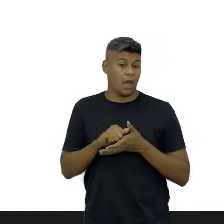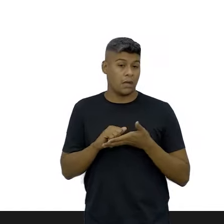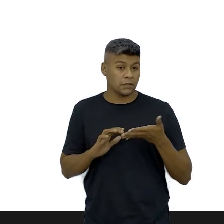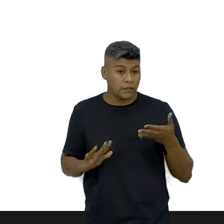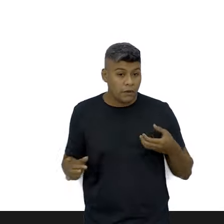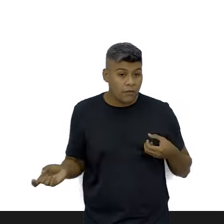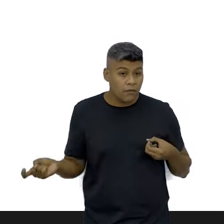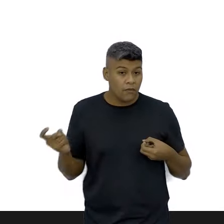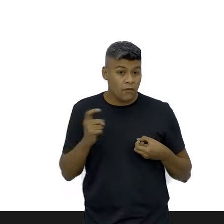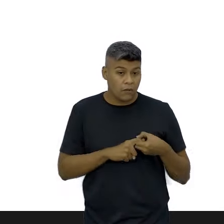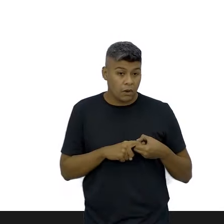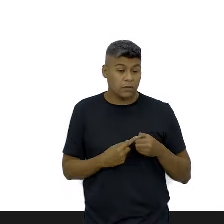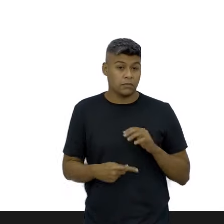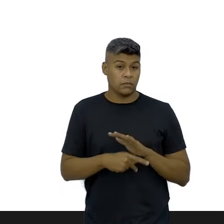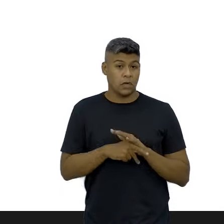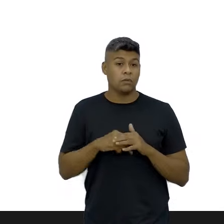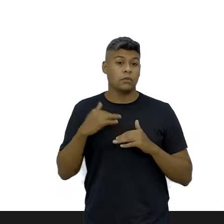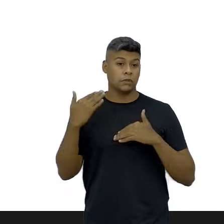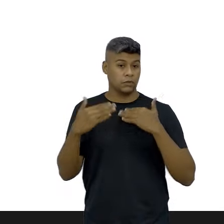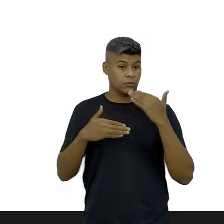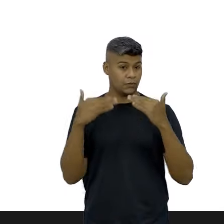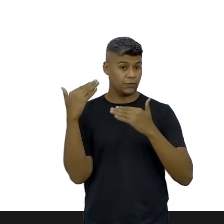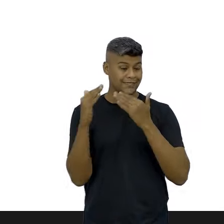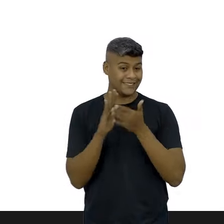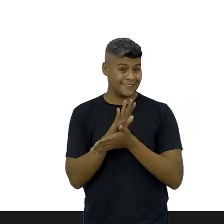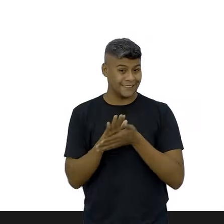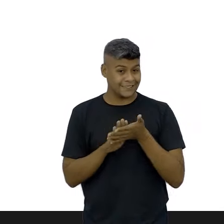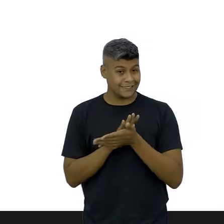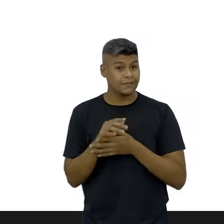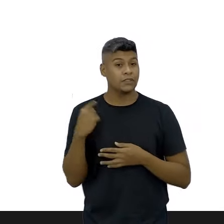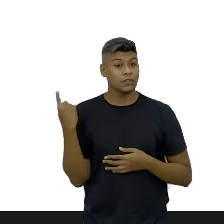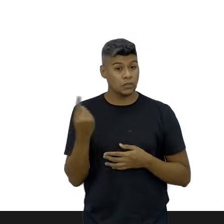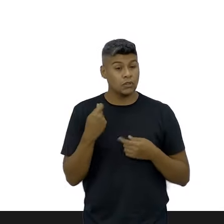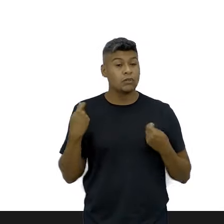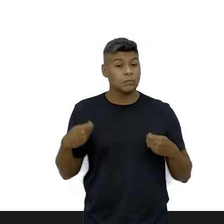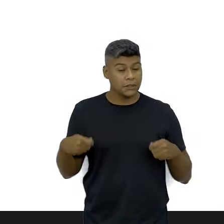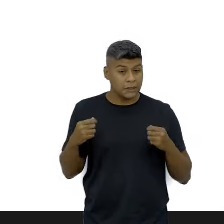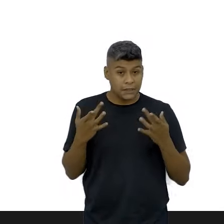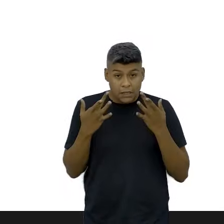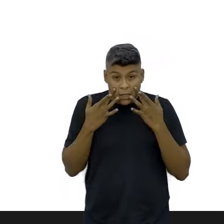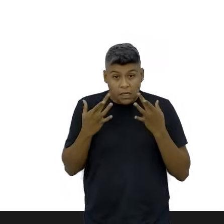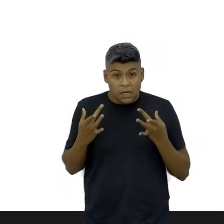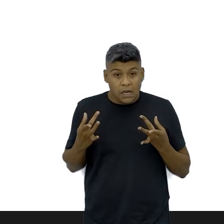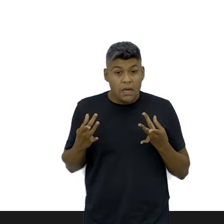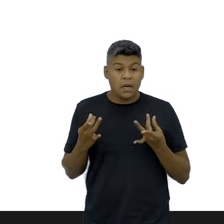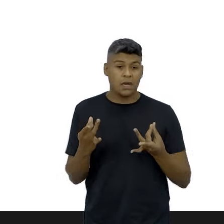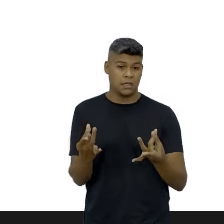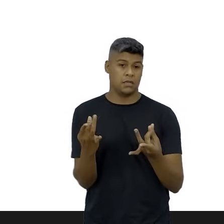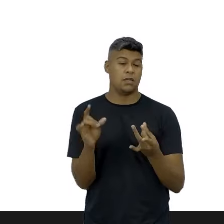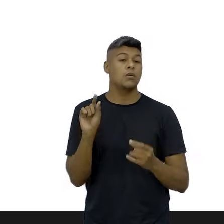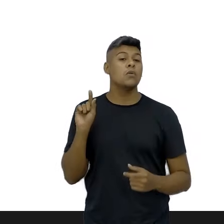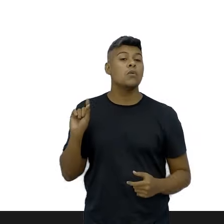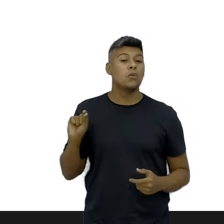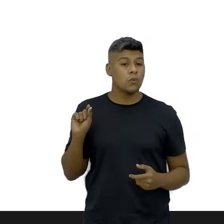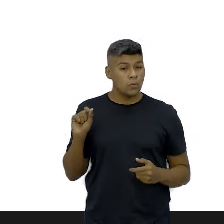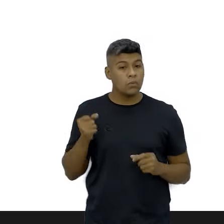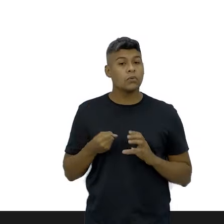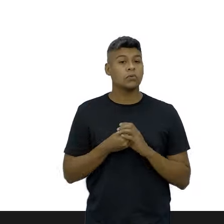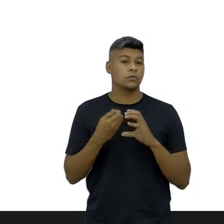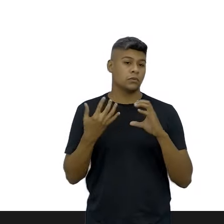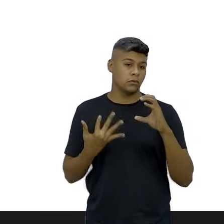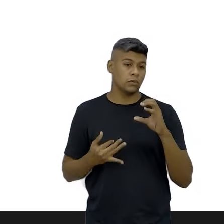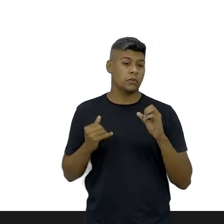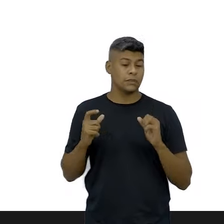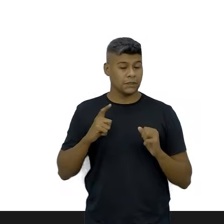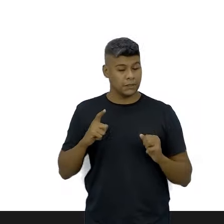voltadas para o desenvolvimento dessas habilidades, nós precisaríamos estar atentos e atentas a esses aspectos para